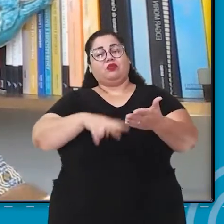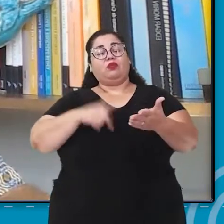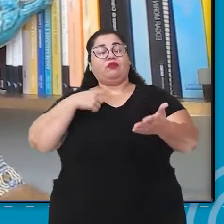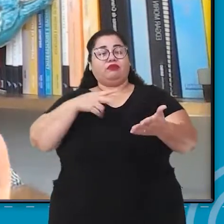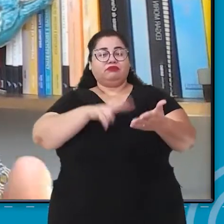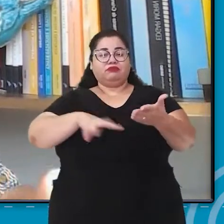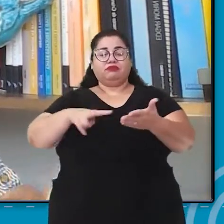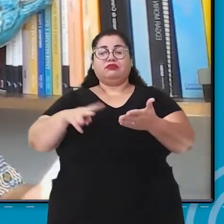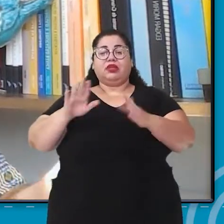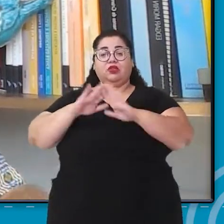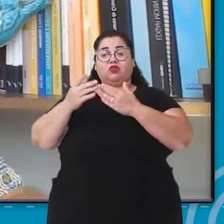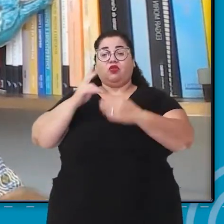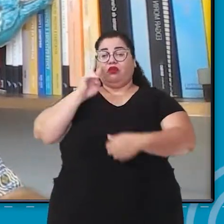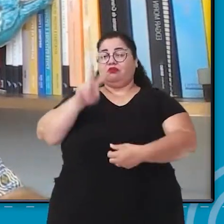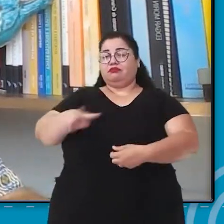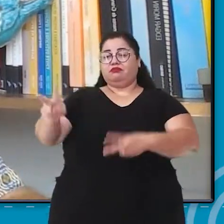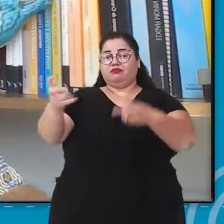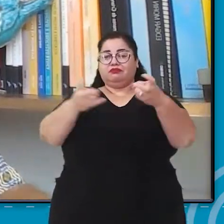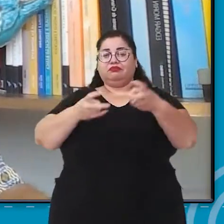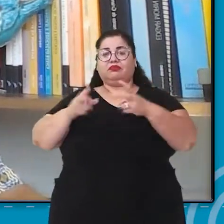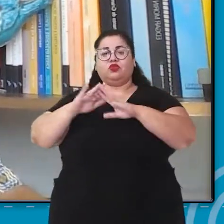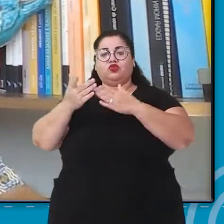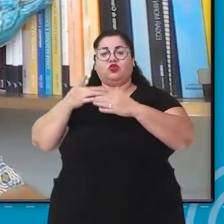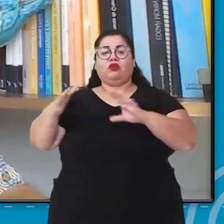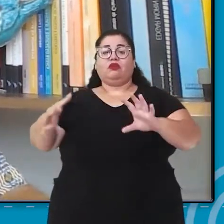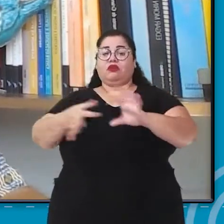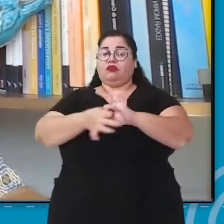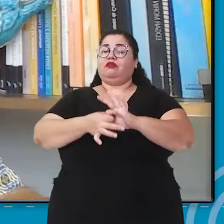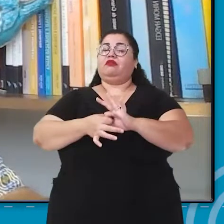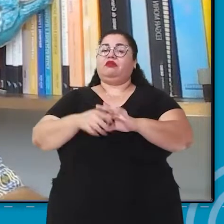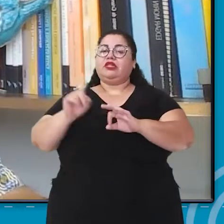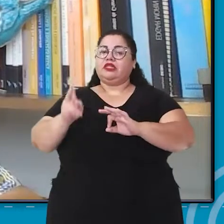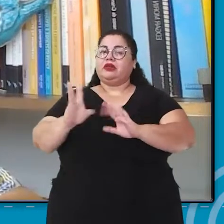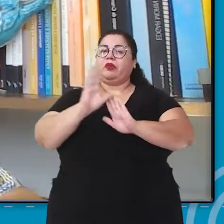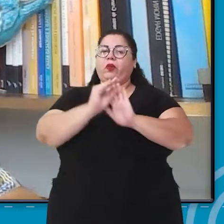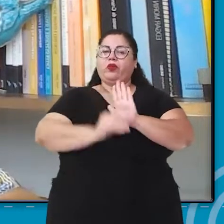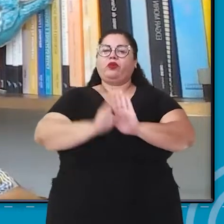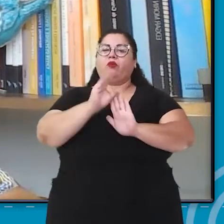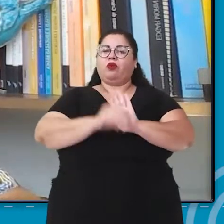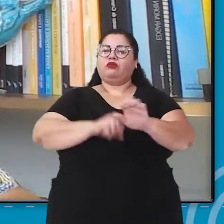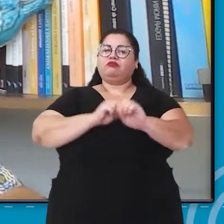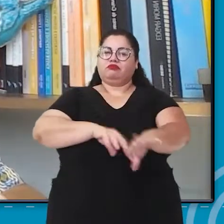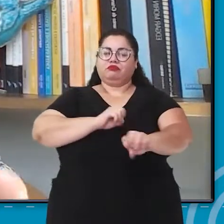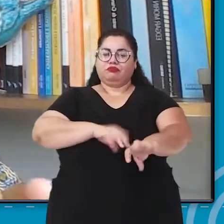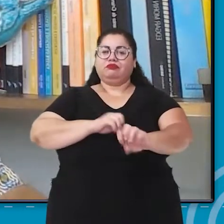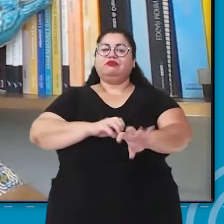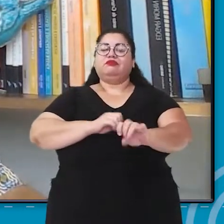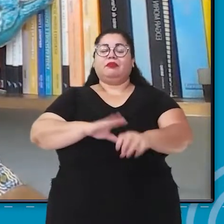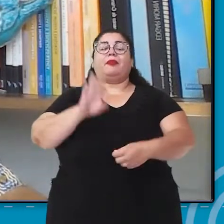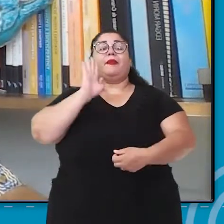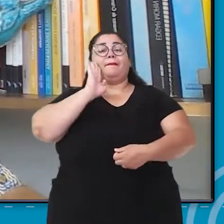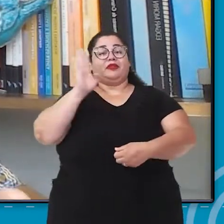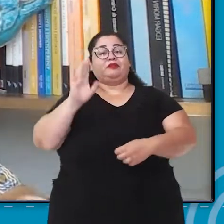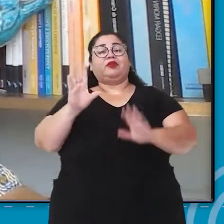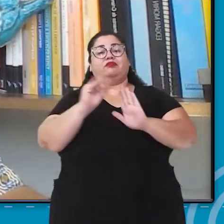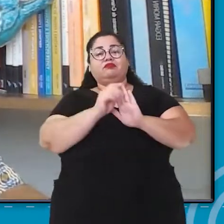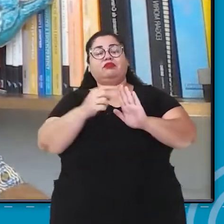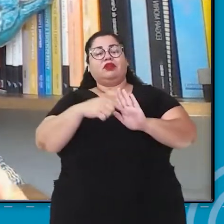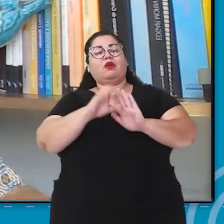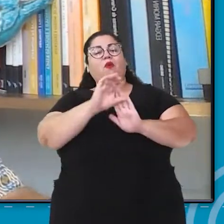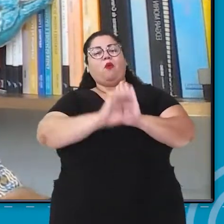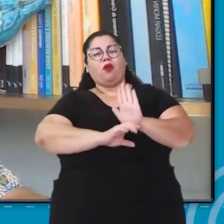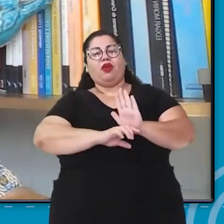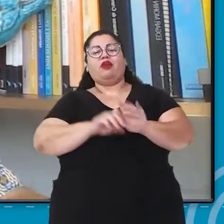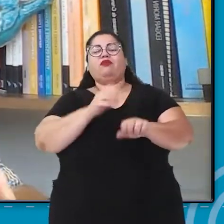quando a gente olha pela escola, ela sempre está atrelada aos conteúdos, né, principalmente aos